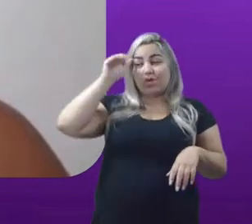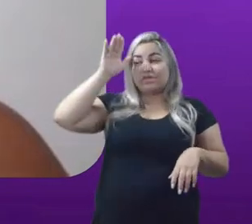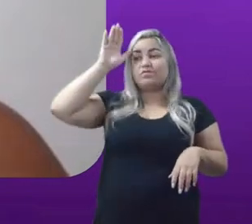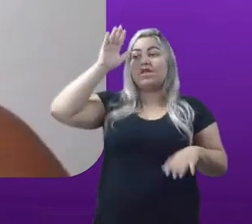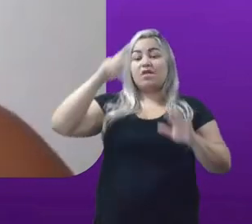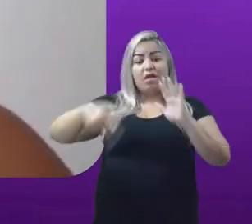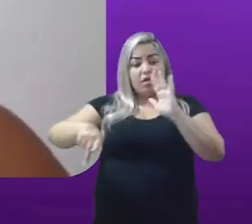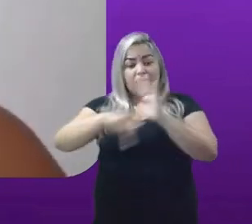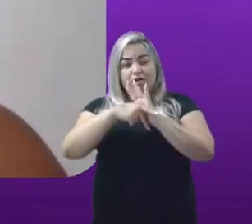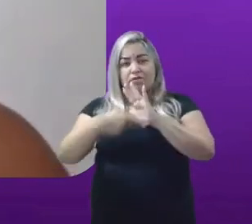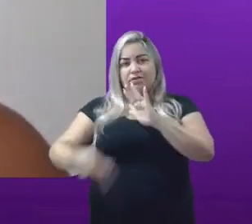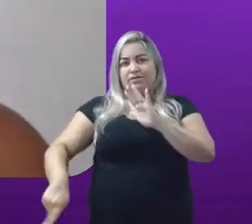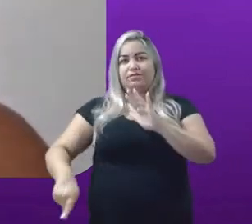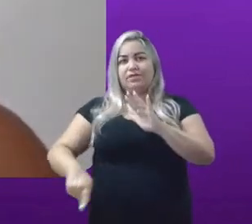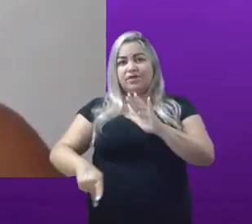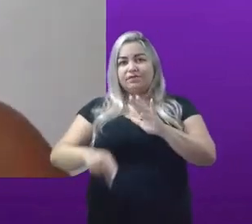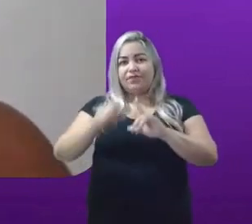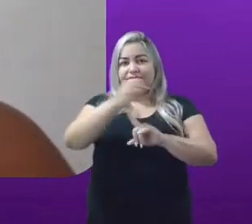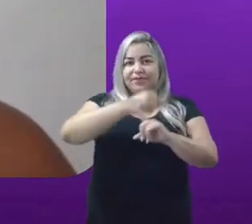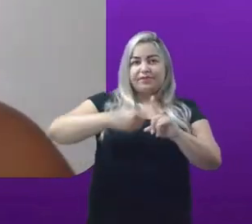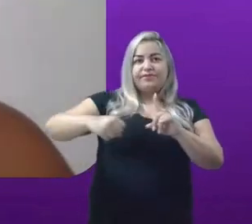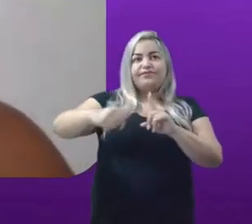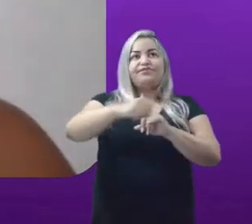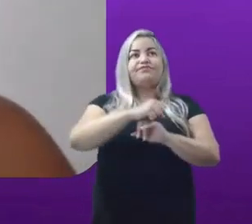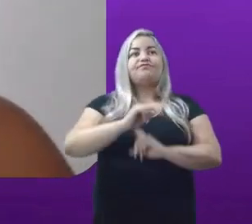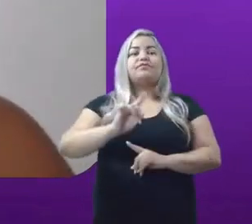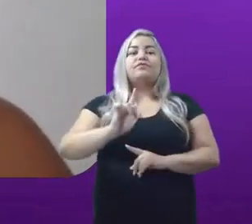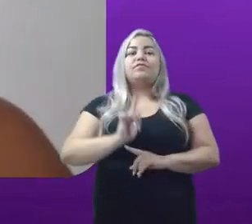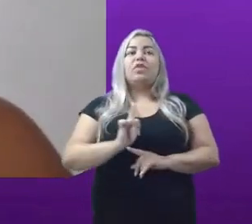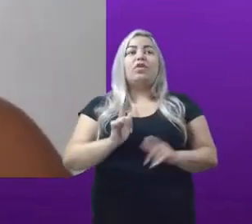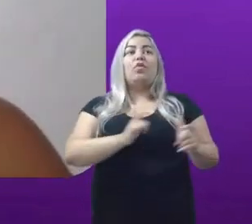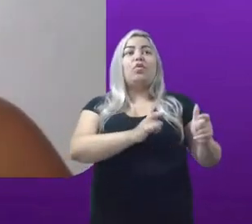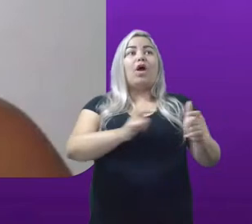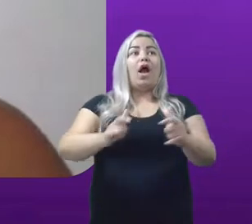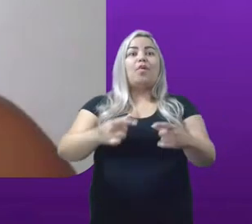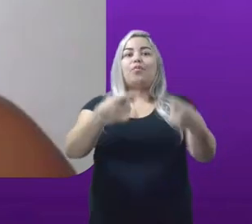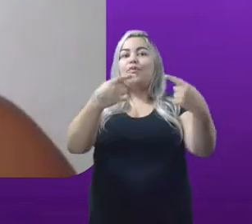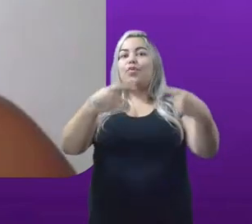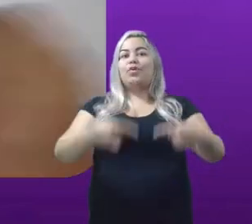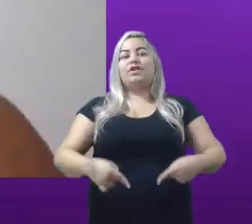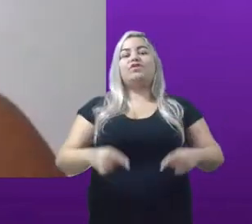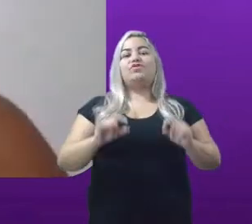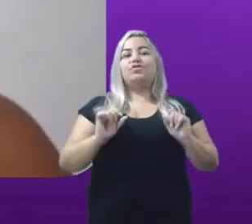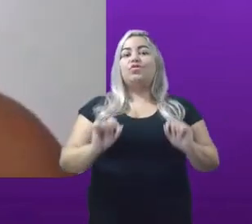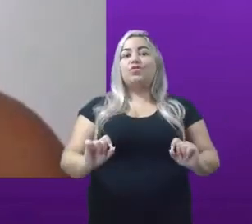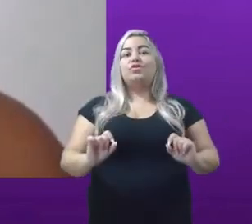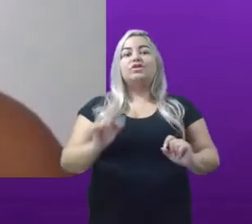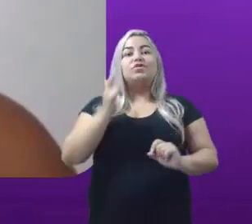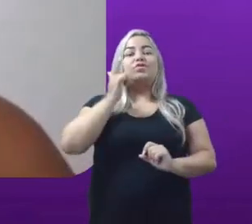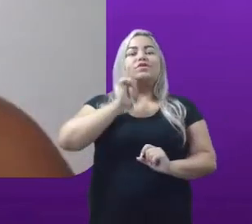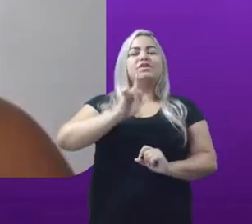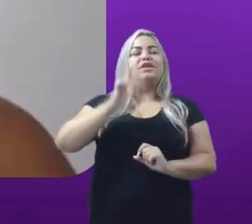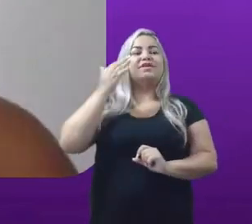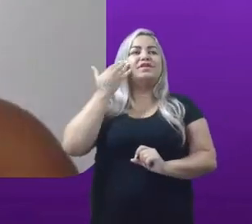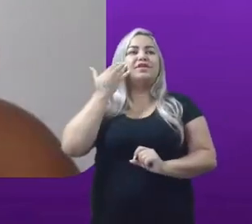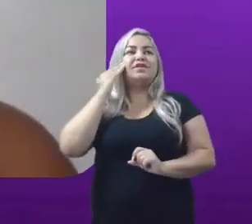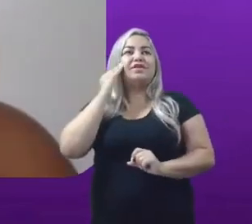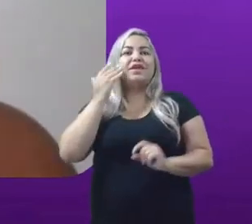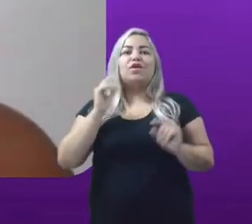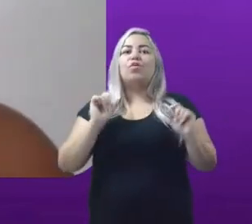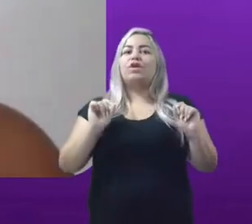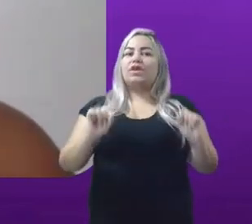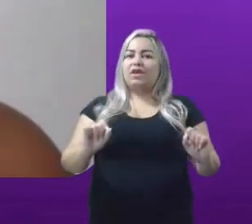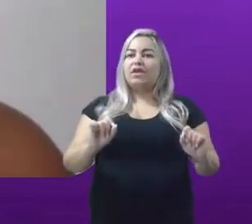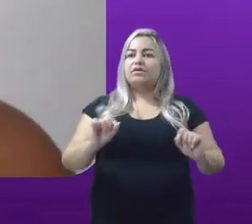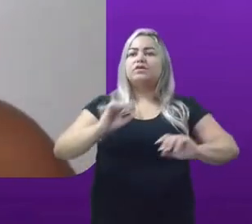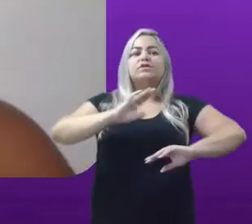tem uma pertença social, ele vem de um lugar político, né? Onde ele consegue compreender que